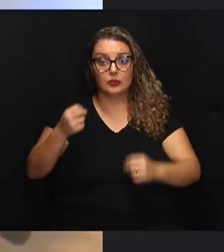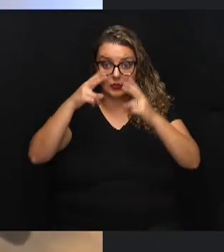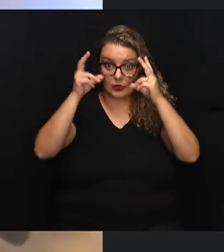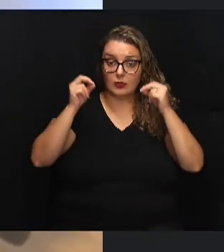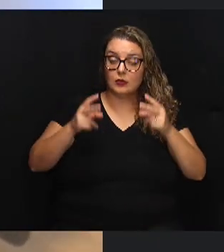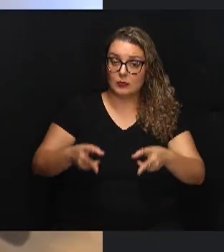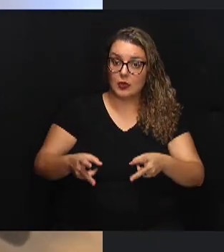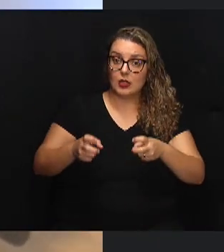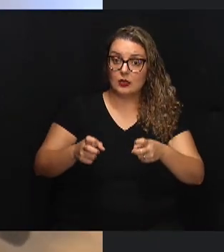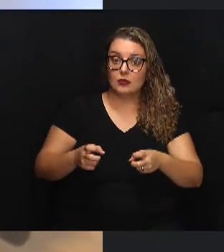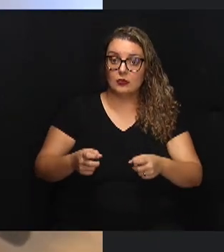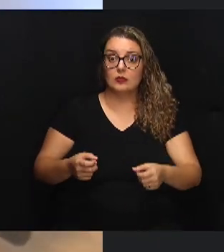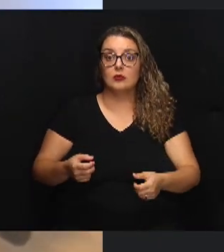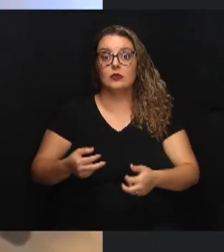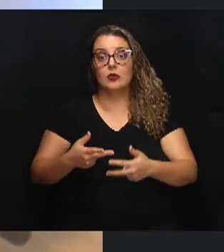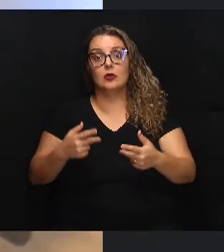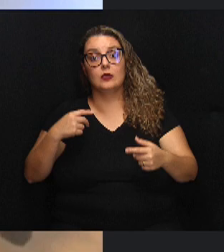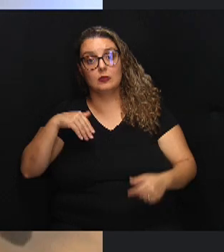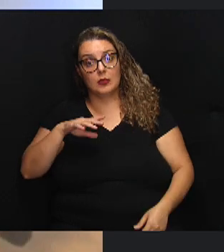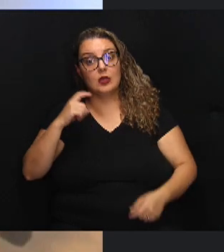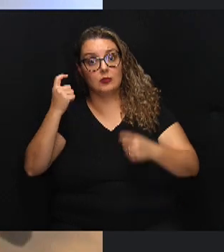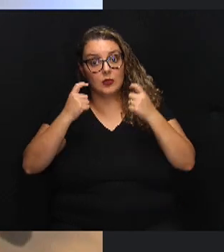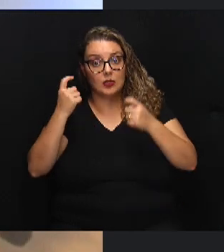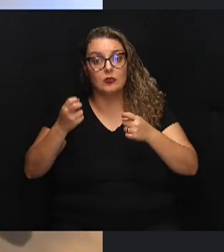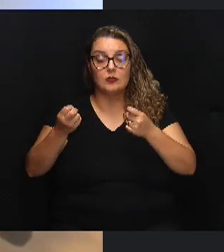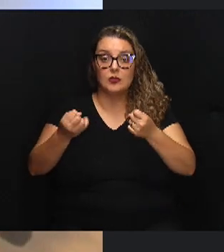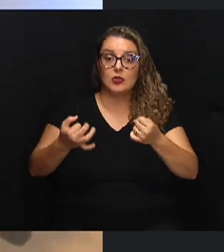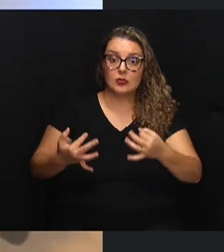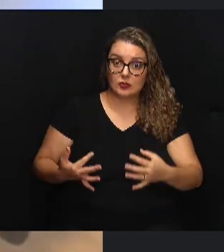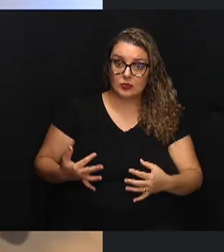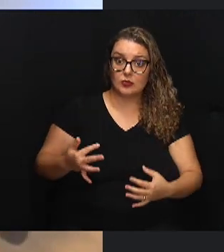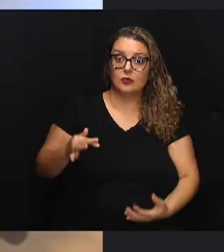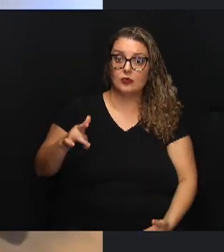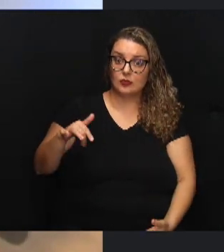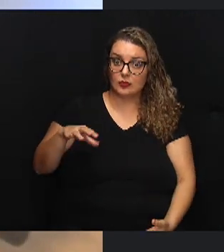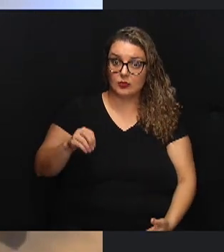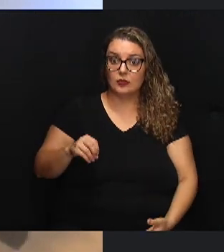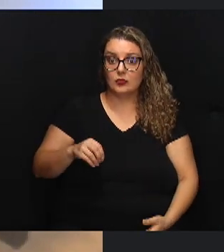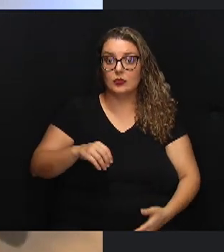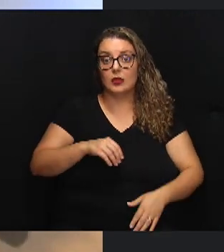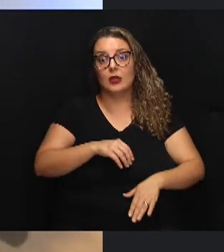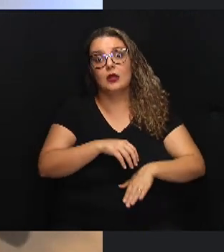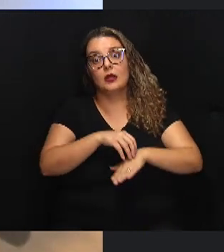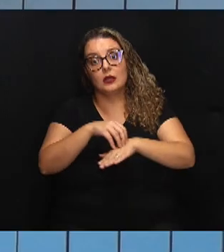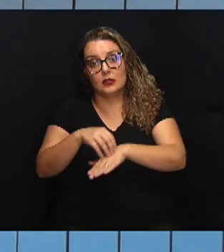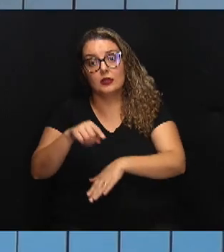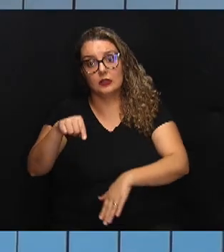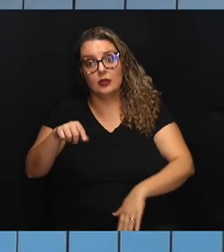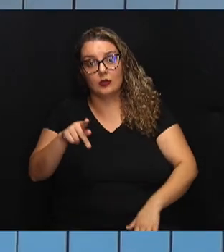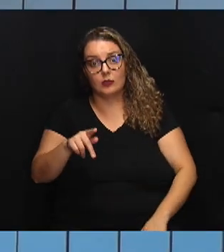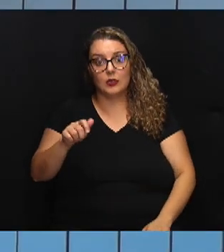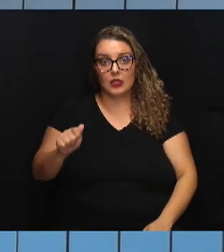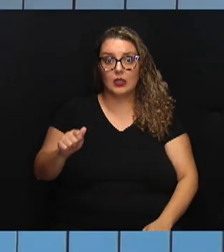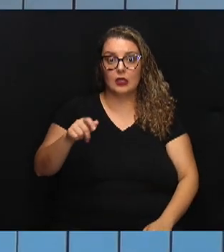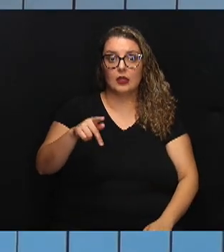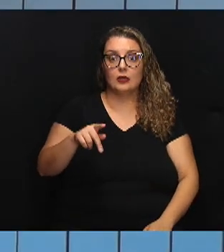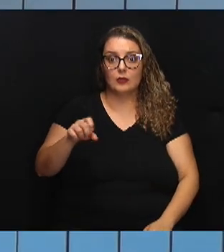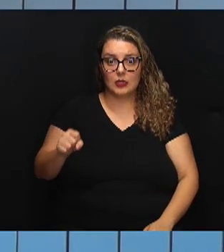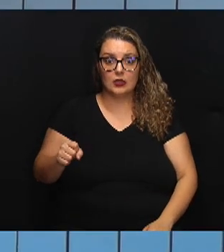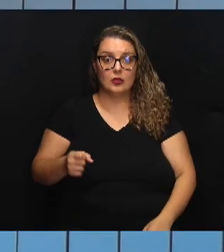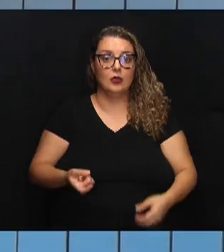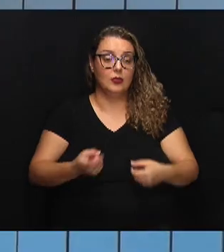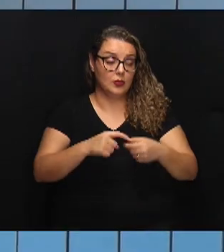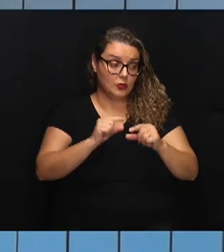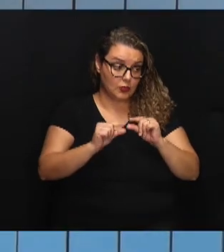detectar que é algo mais preocupante, que ela oriente, né, o fluxo até o pronto atendimento. Voltando um pouquinho na questão